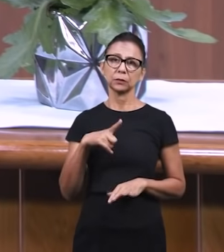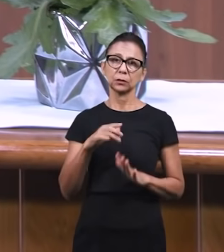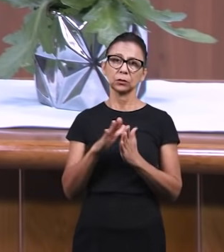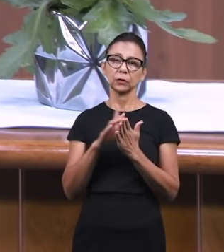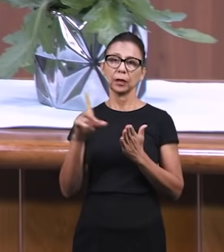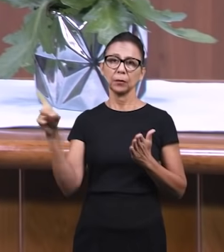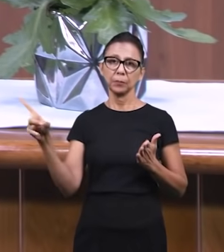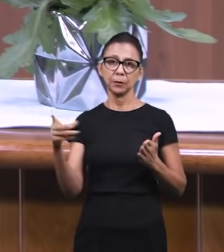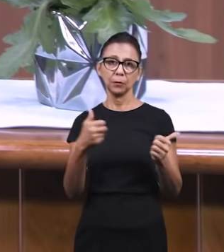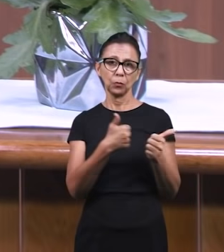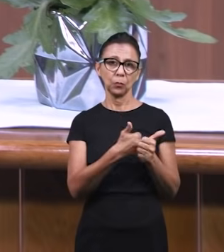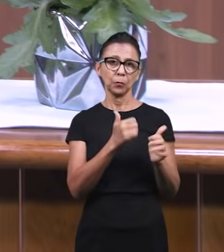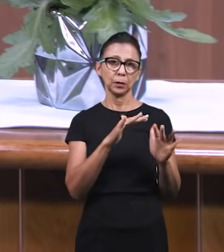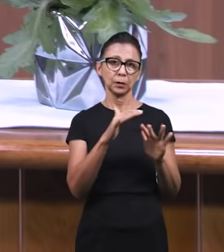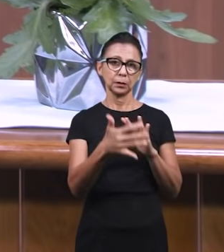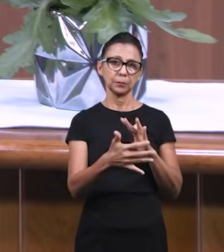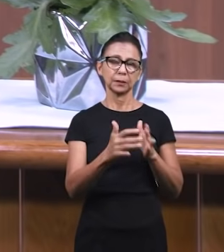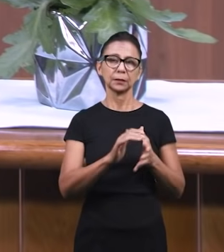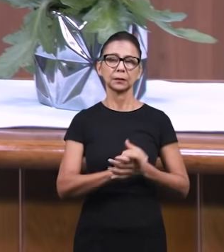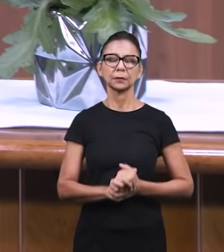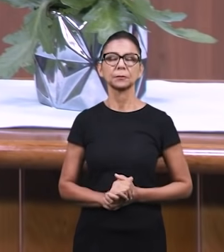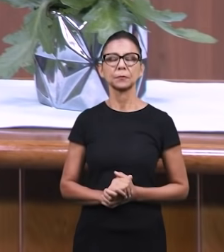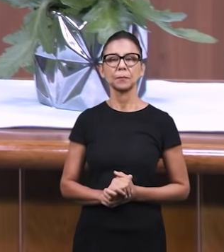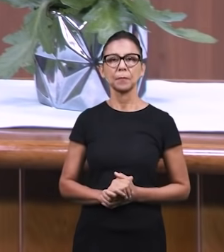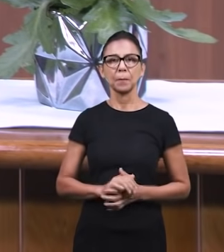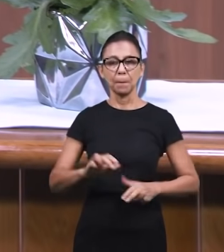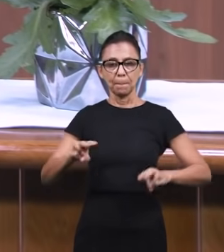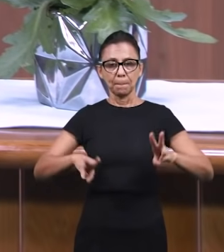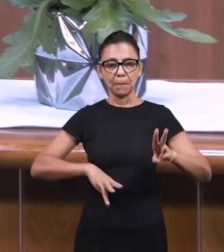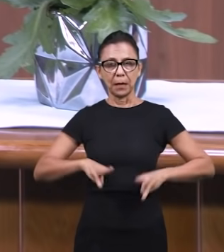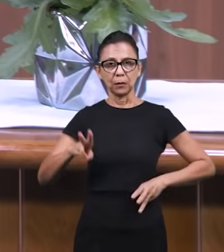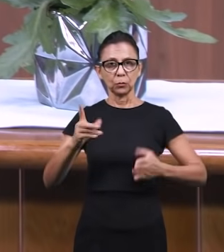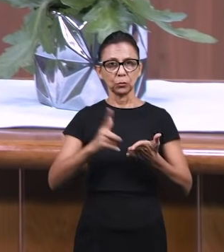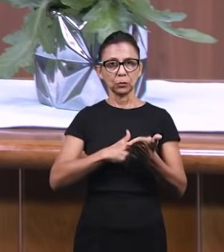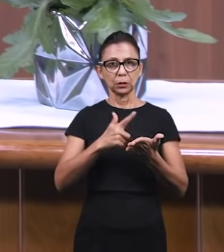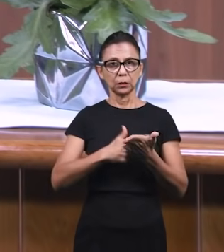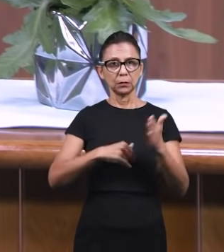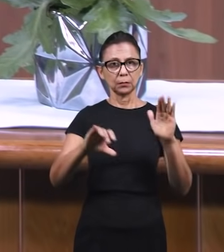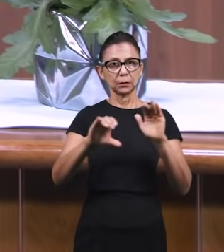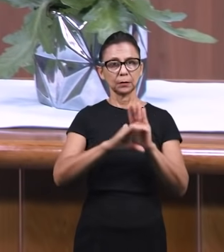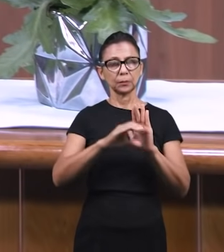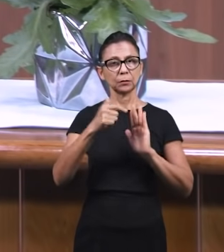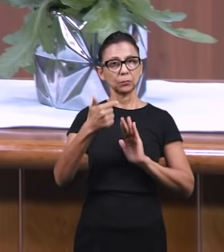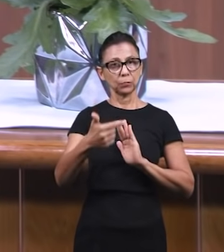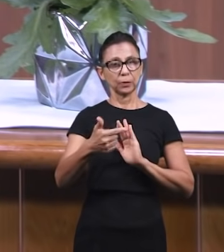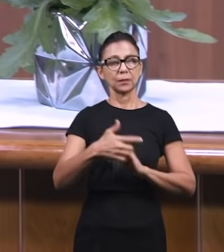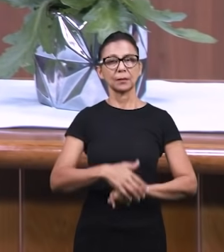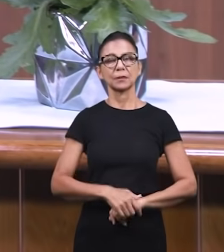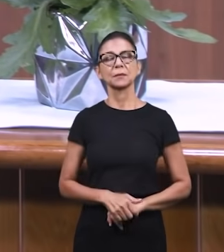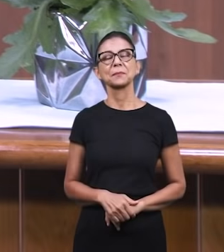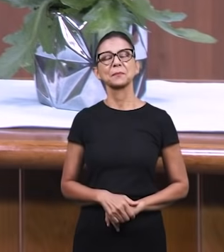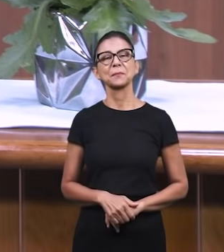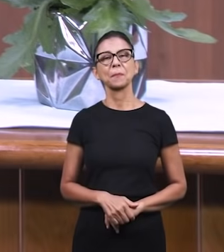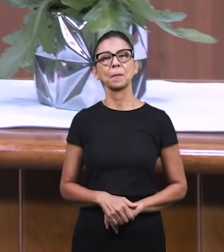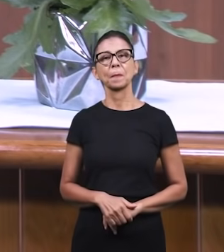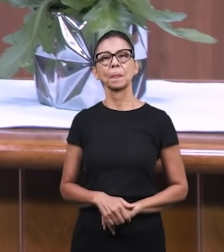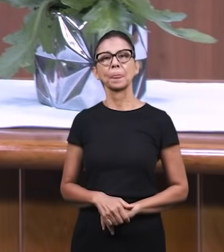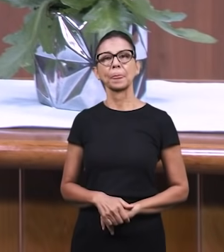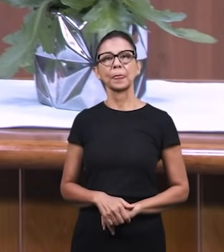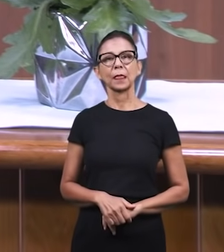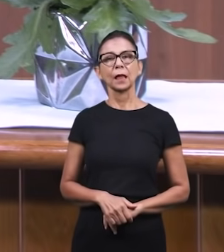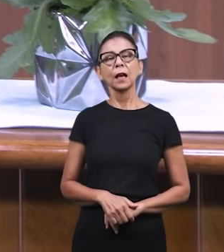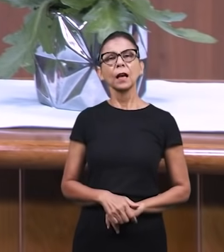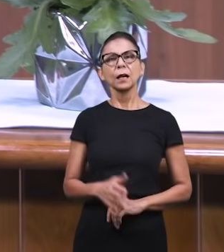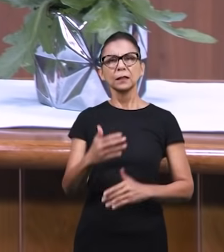a palavra no Evangelho de Marcos, capítulo 2. Evangelho de Marcos, capítulo 2. Você que nos assiste de casa,